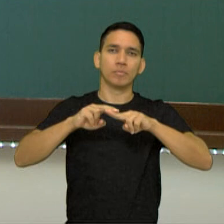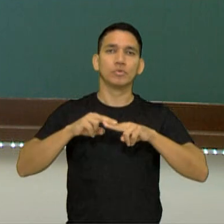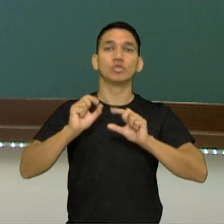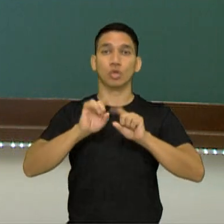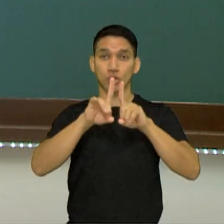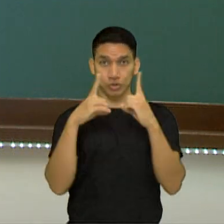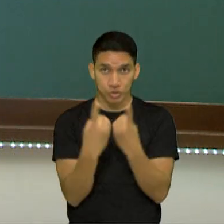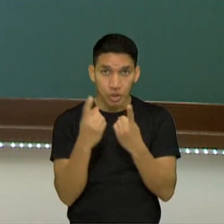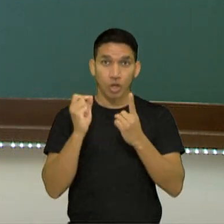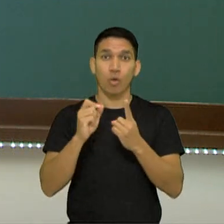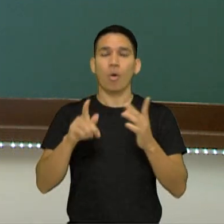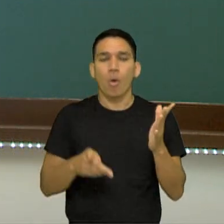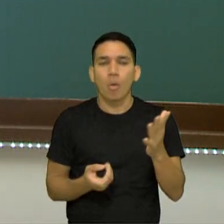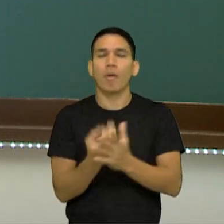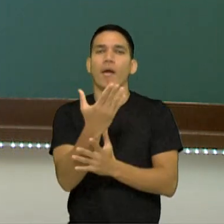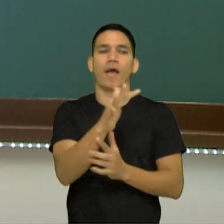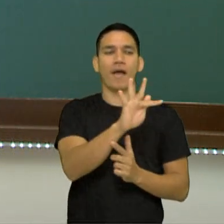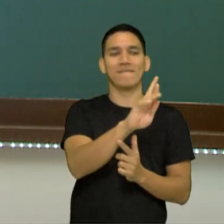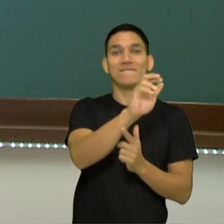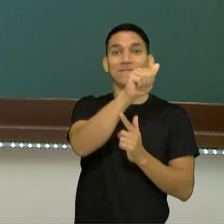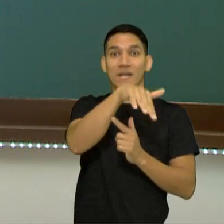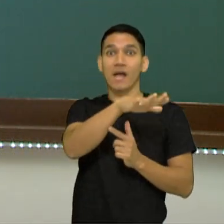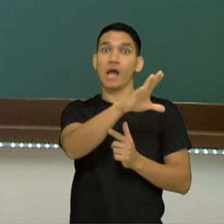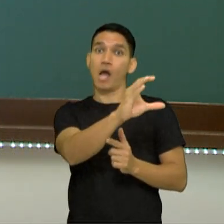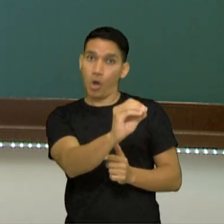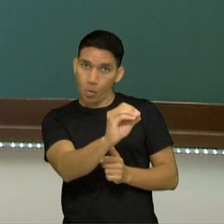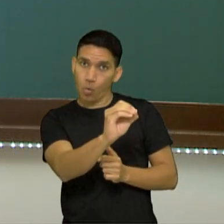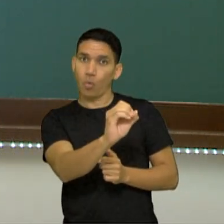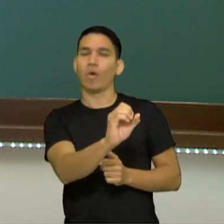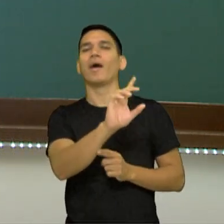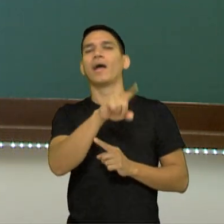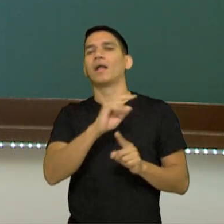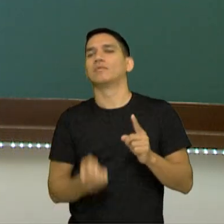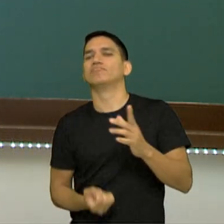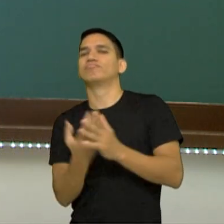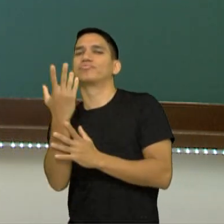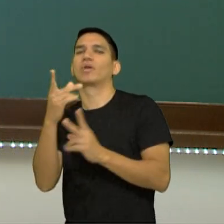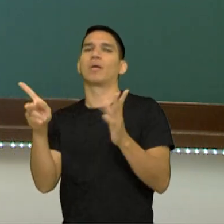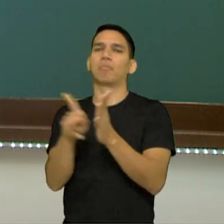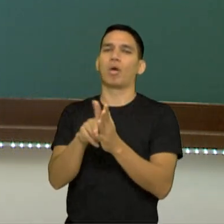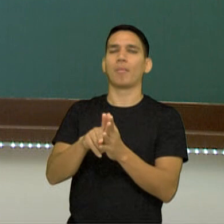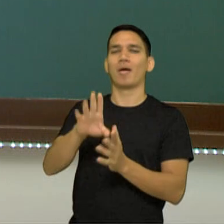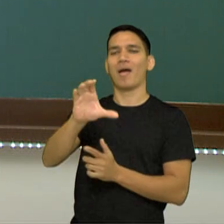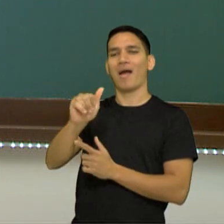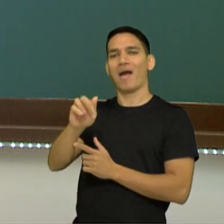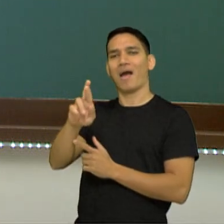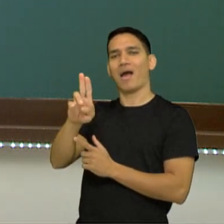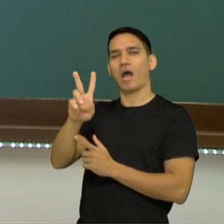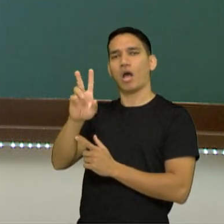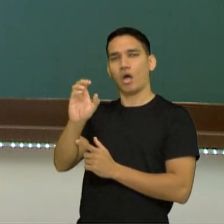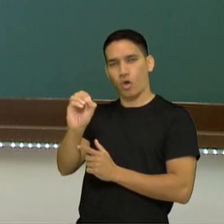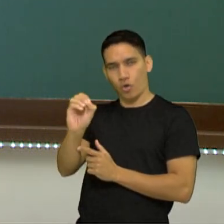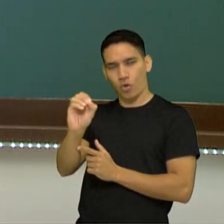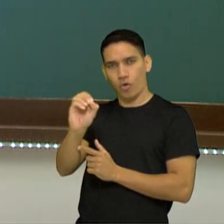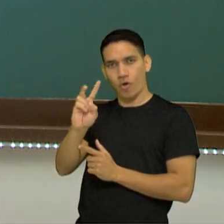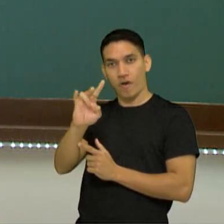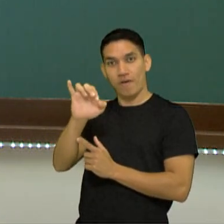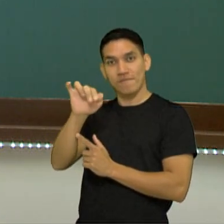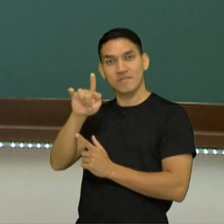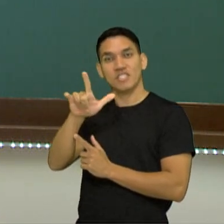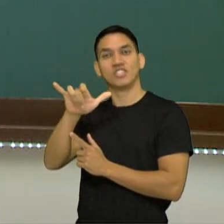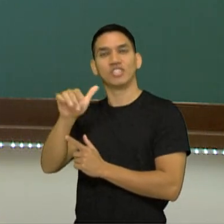dos francos, e depois teremos a dinastia Carolíngia. Vai passar, vai mudar de dinastia, tá bom?